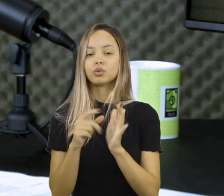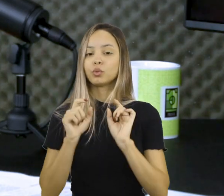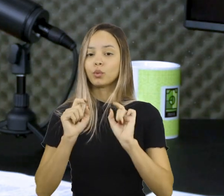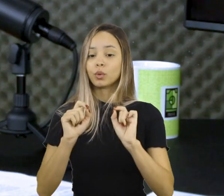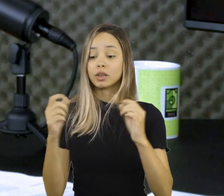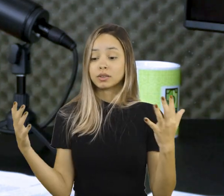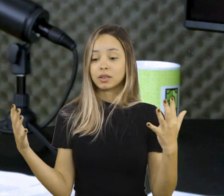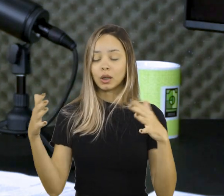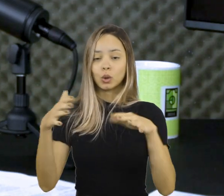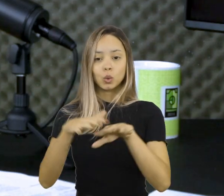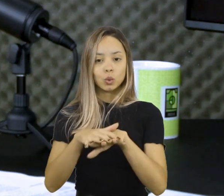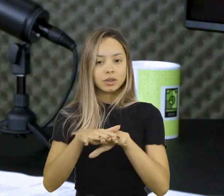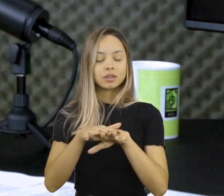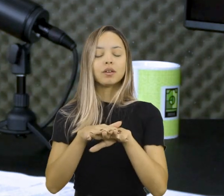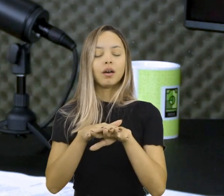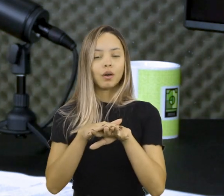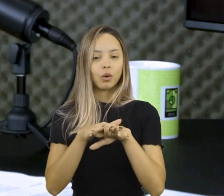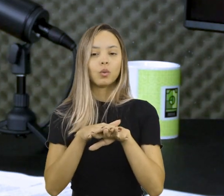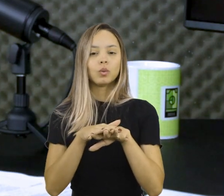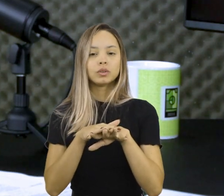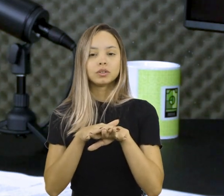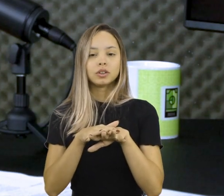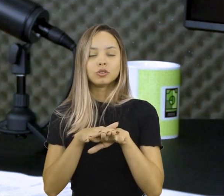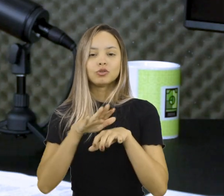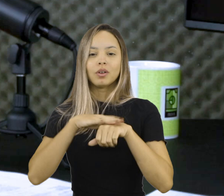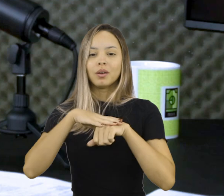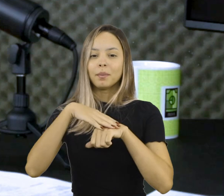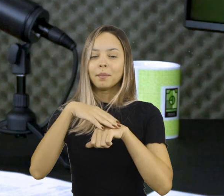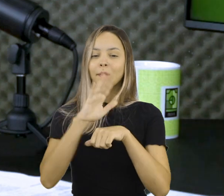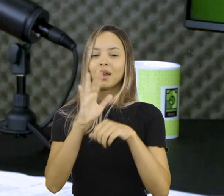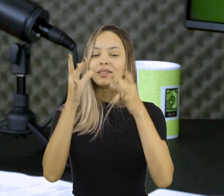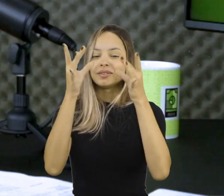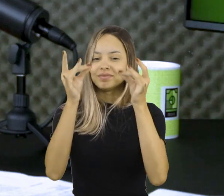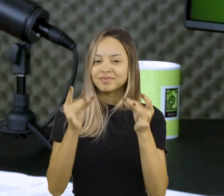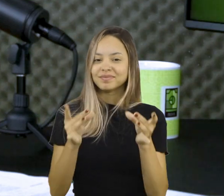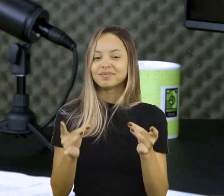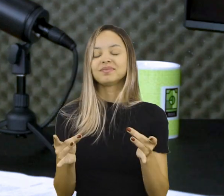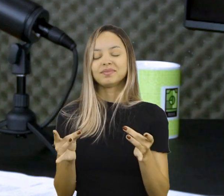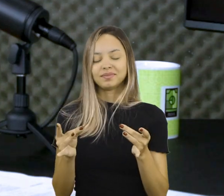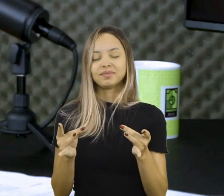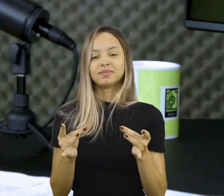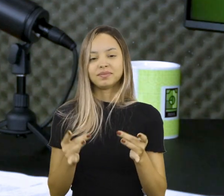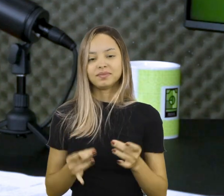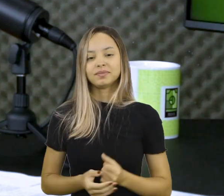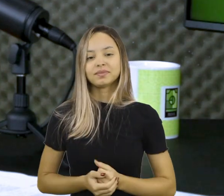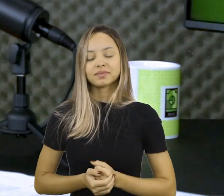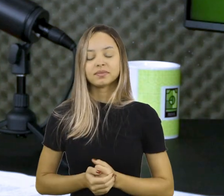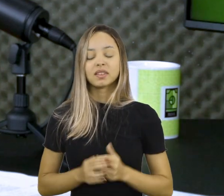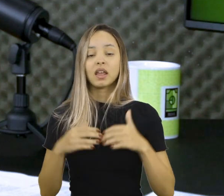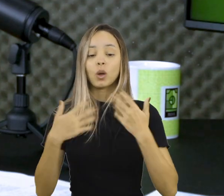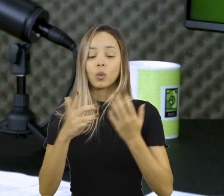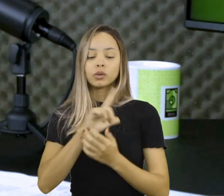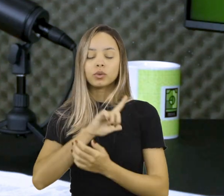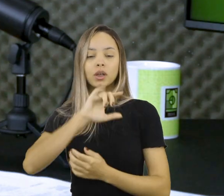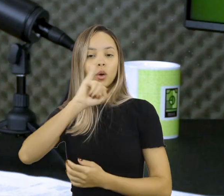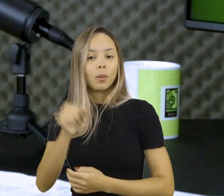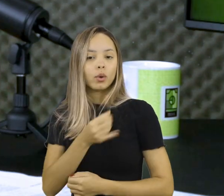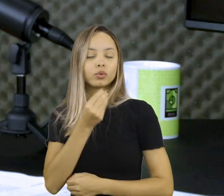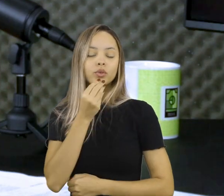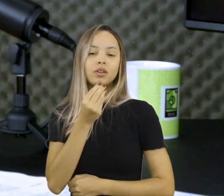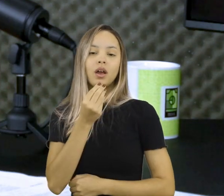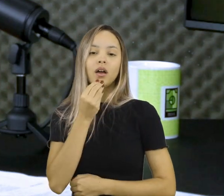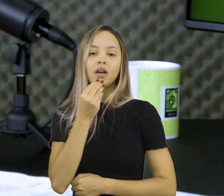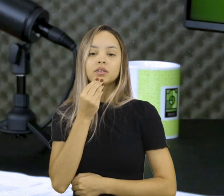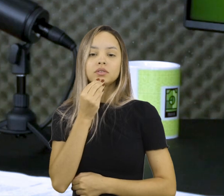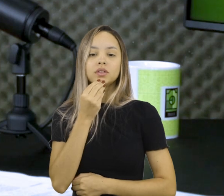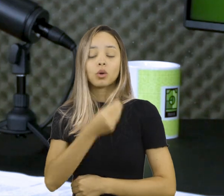inclusão seja mais efic do que ainda tá sendo quando a gente tem oportunidade